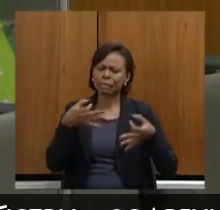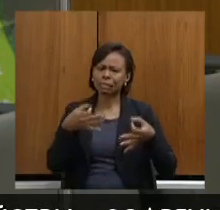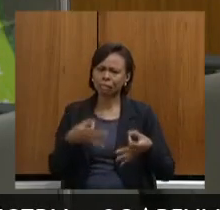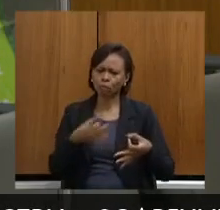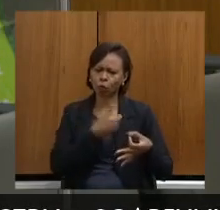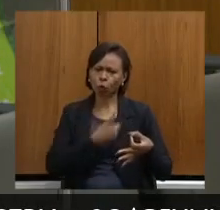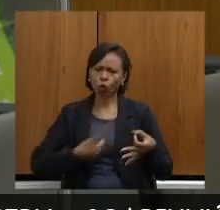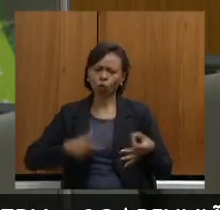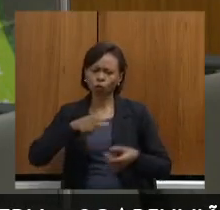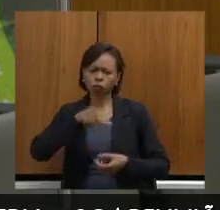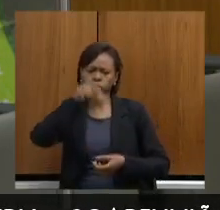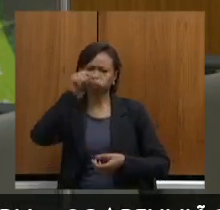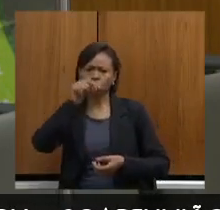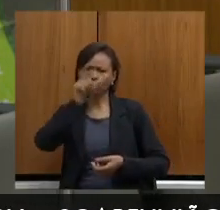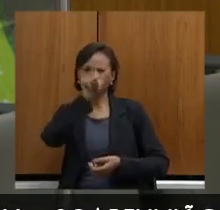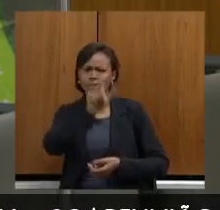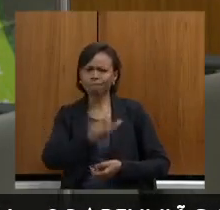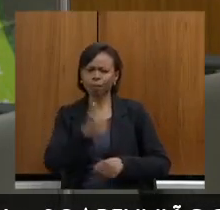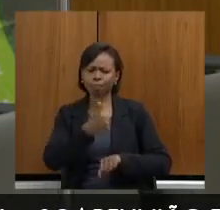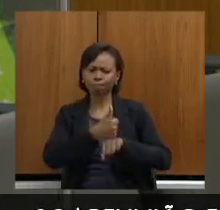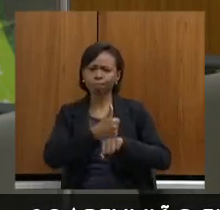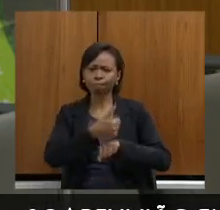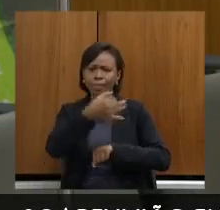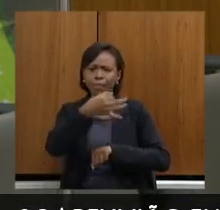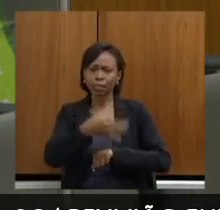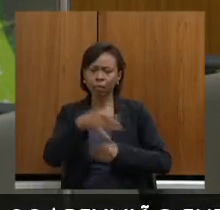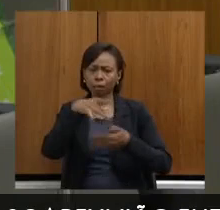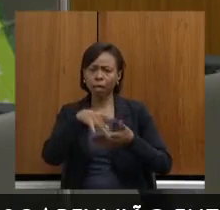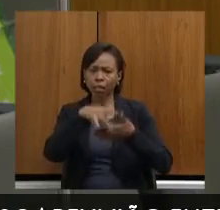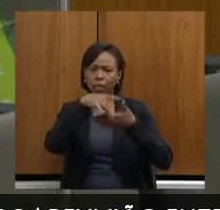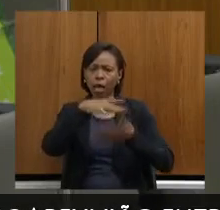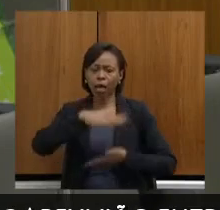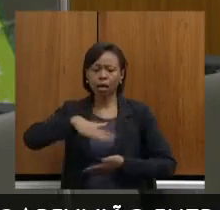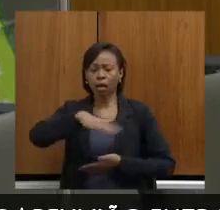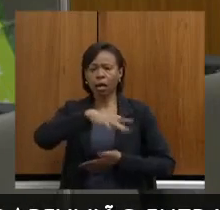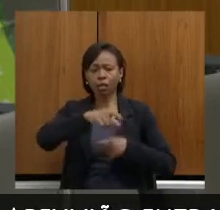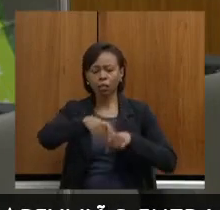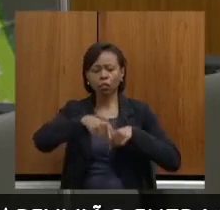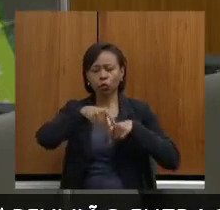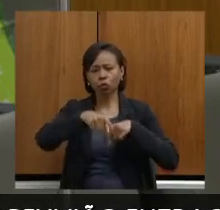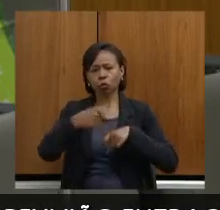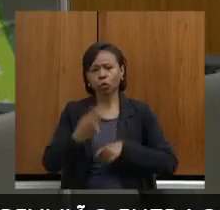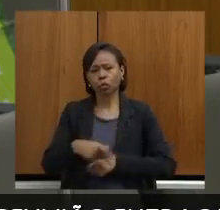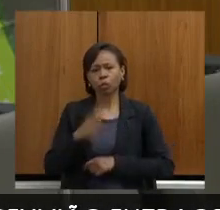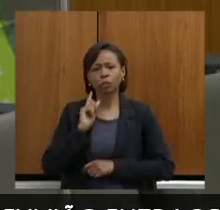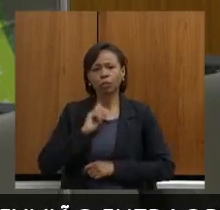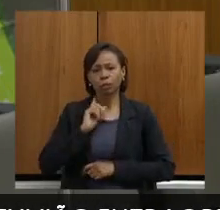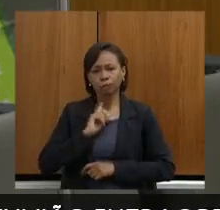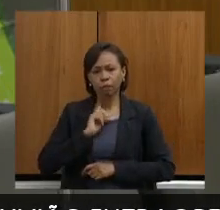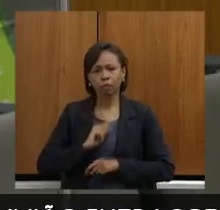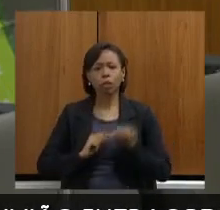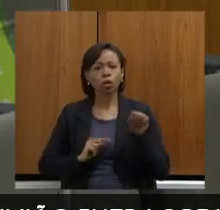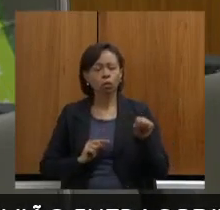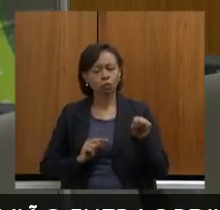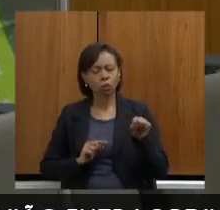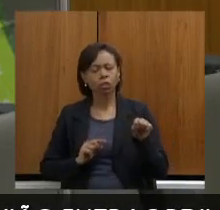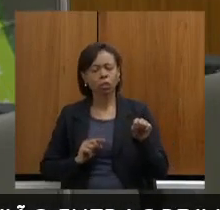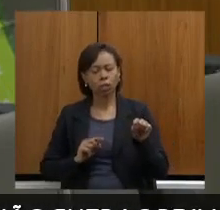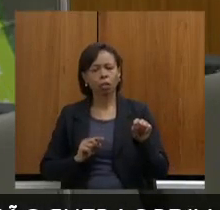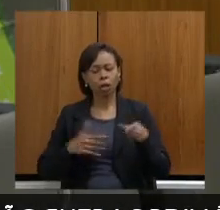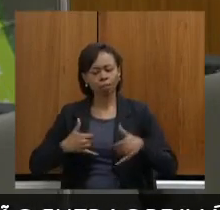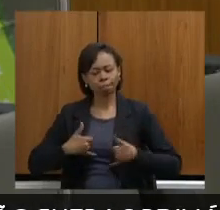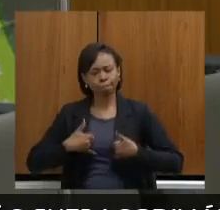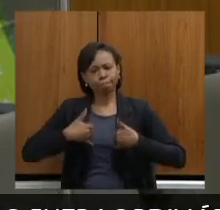quando a escolheu para liderar a área da Agricultura no nosso estado de Minas Gerais é motivo de orgulho